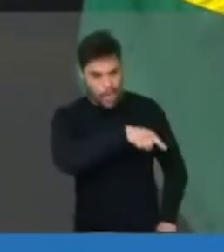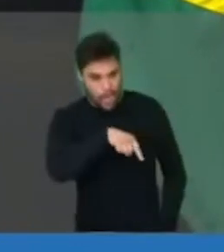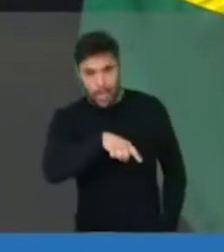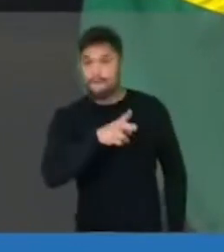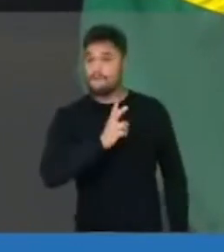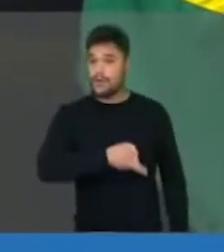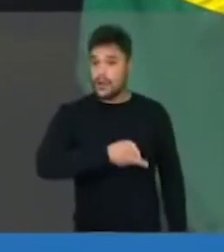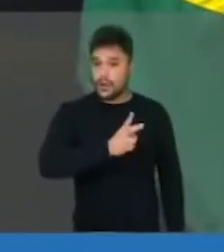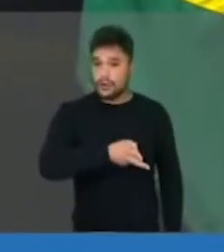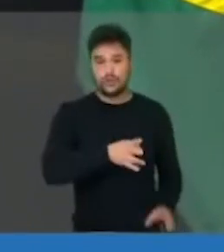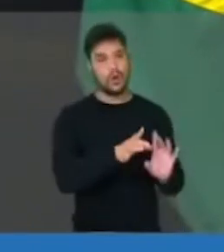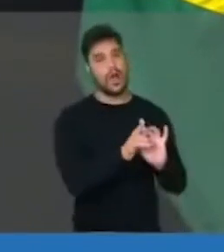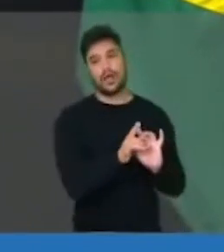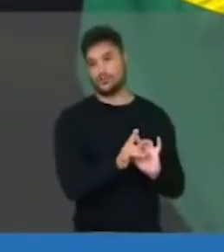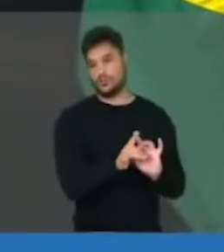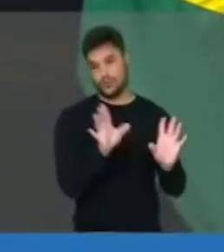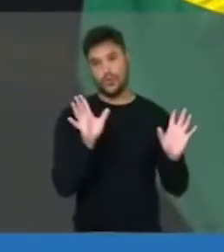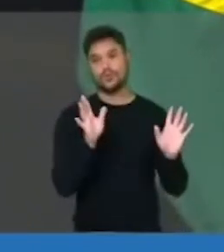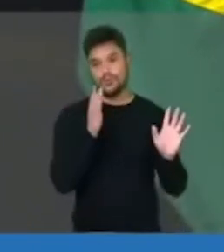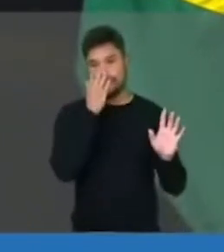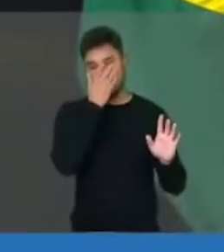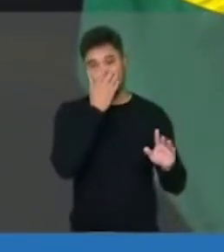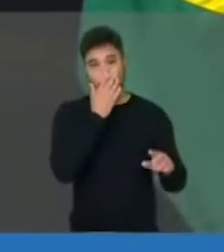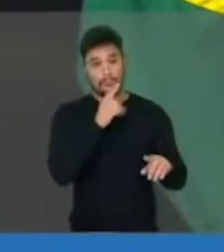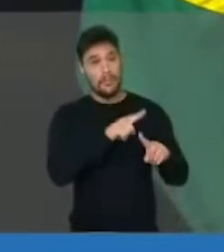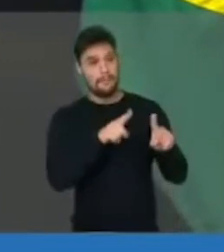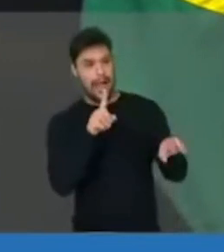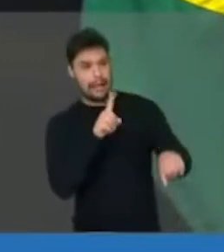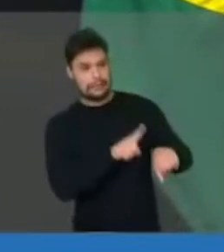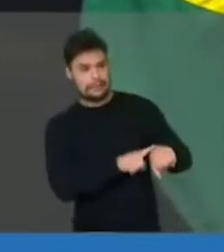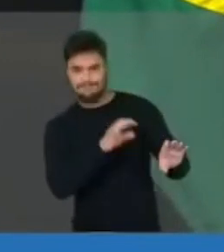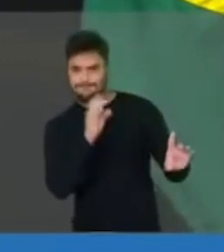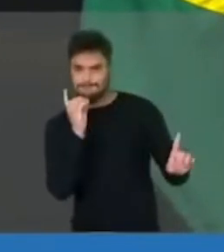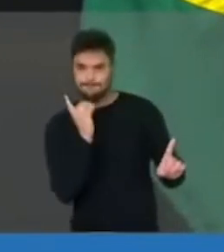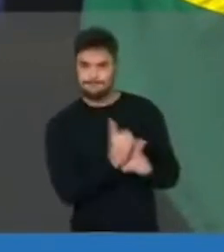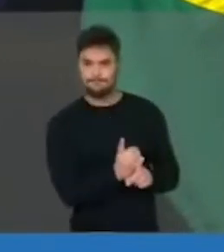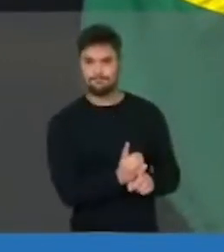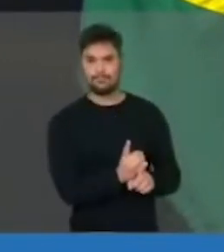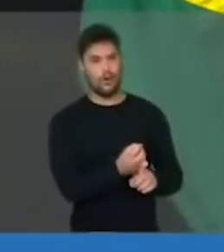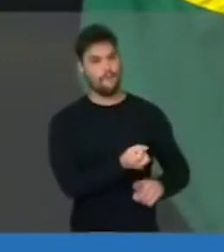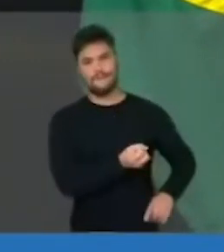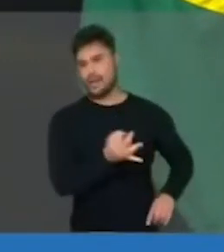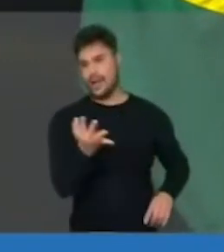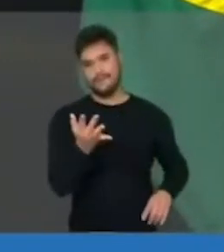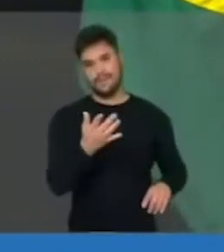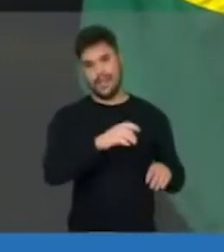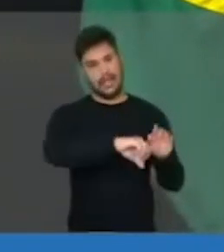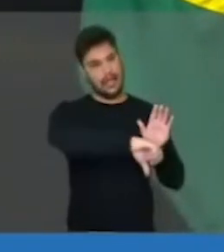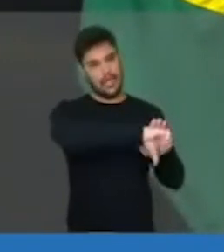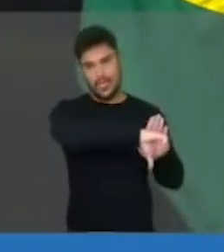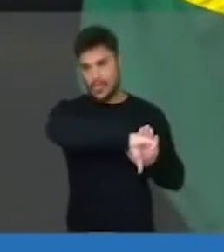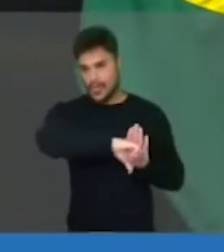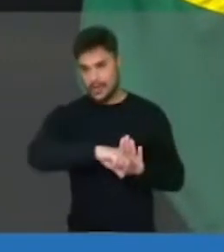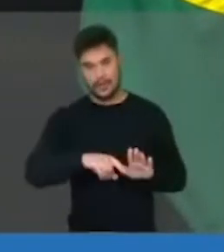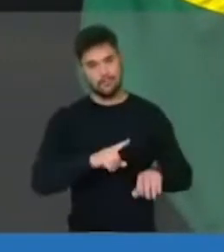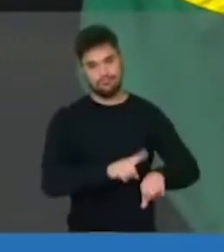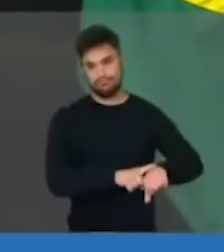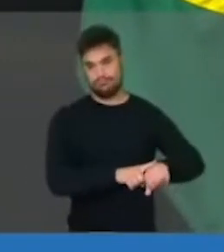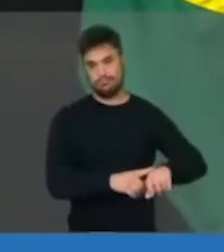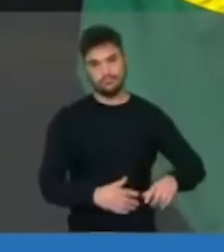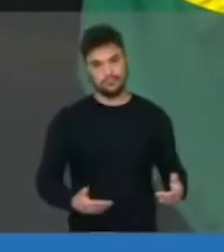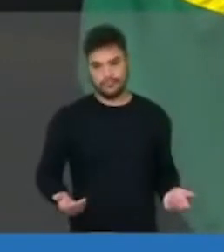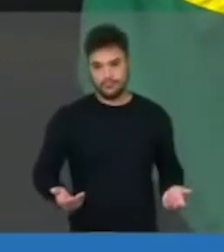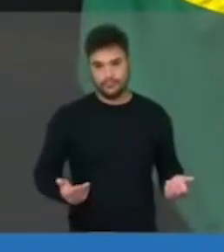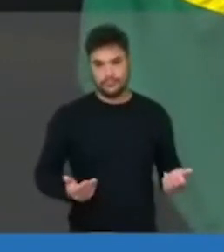permanecem soltos mesmo sendo pegos frequentemente e várias vezes em flagrante